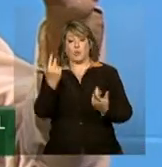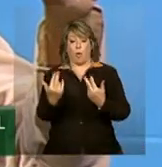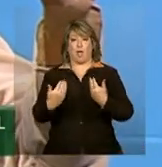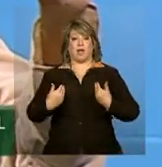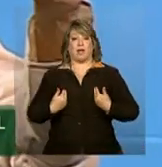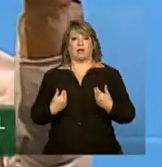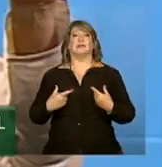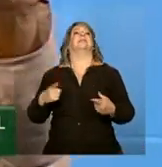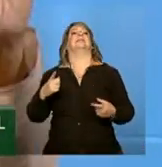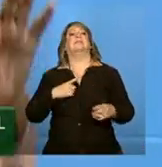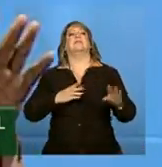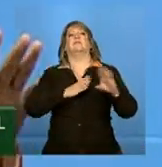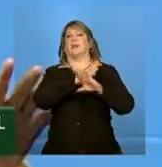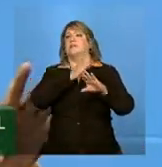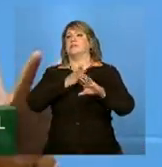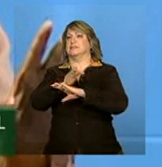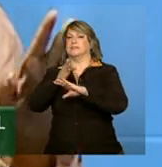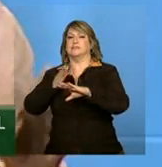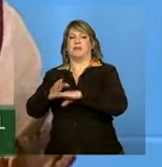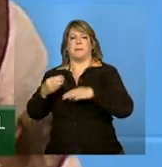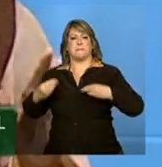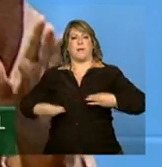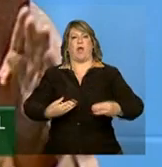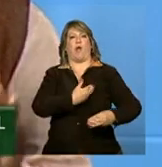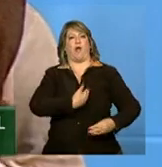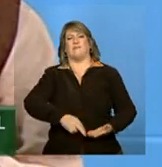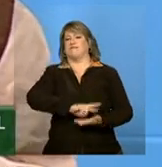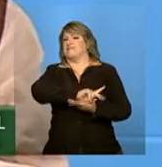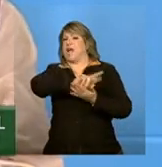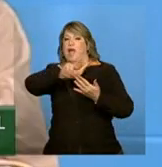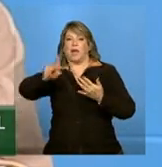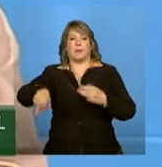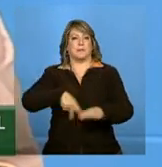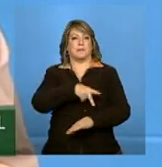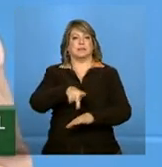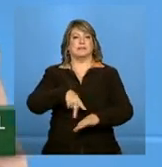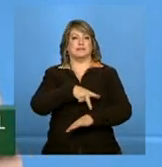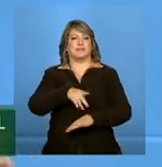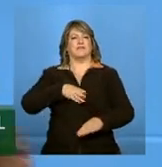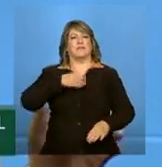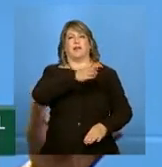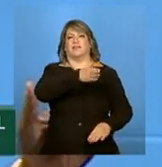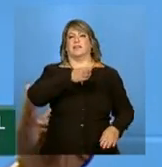estamos batendo na porta de vários ministérios, de vários governos, de vários países, para